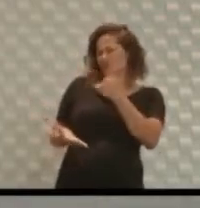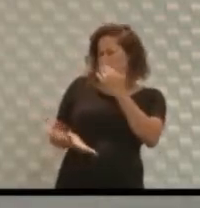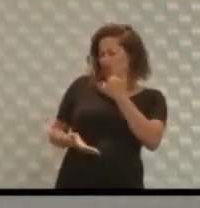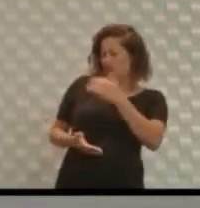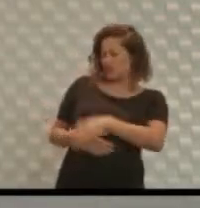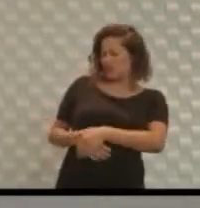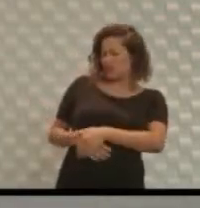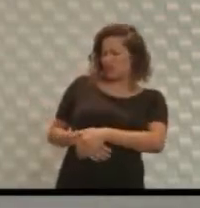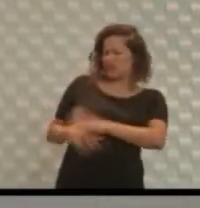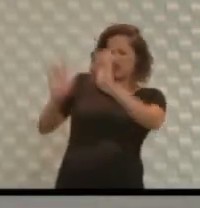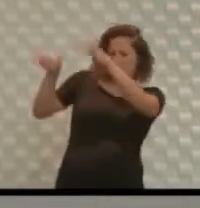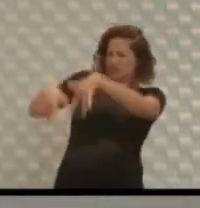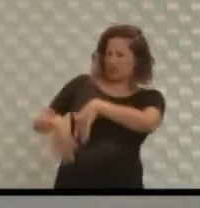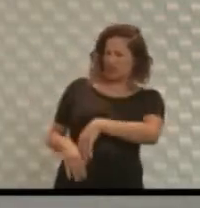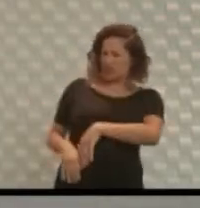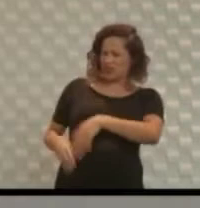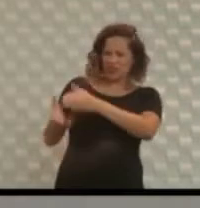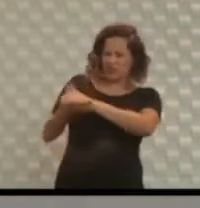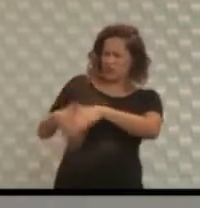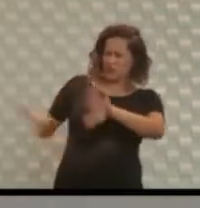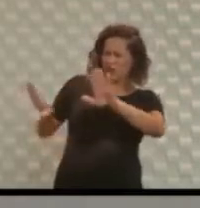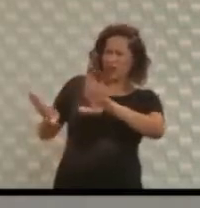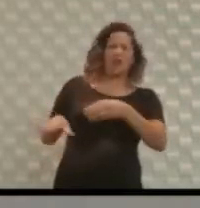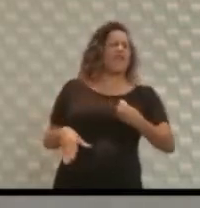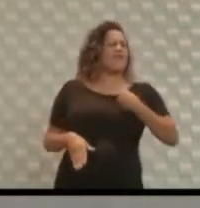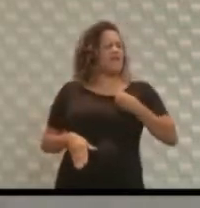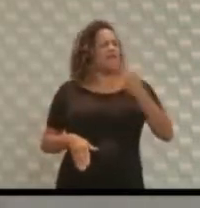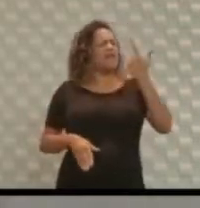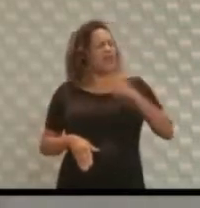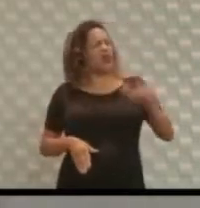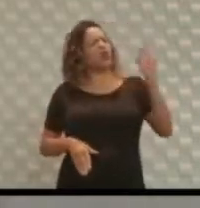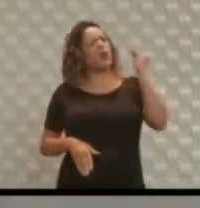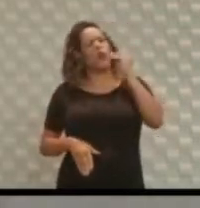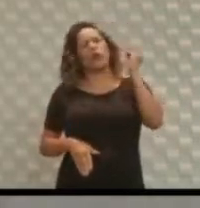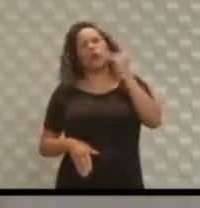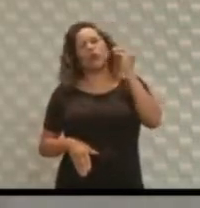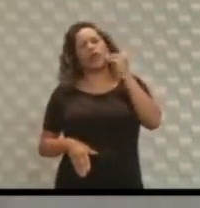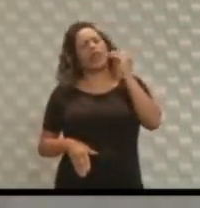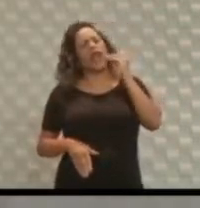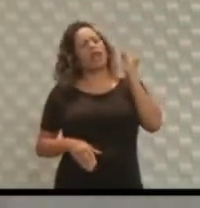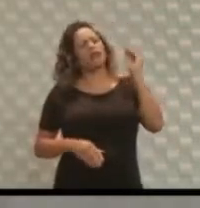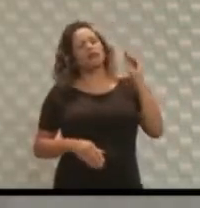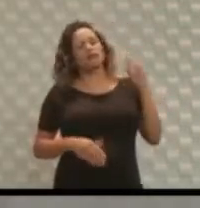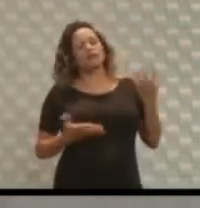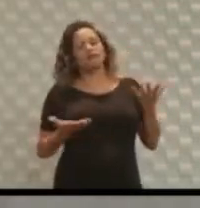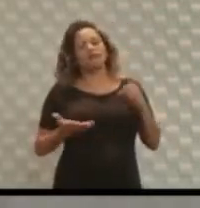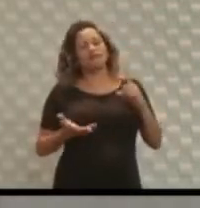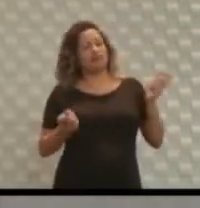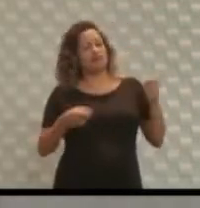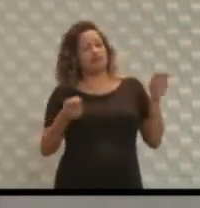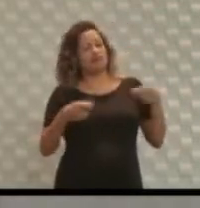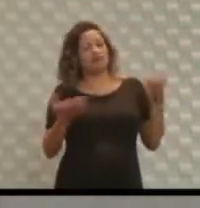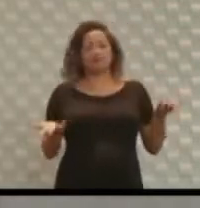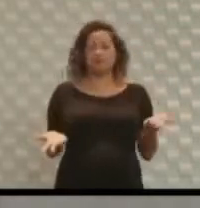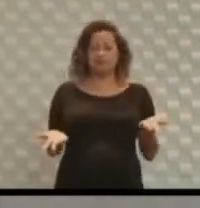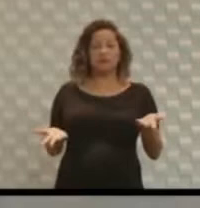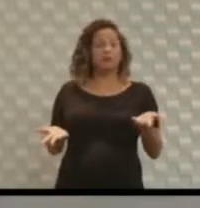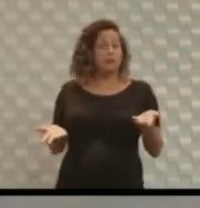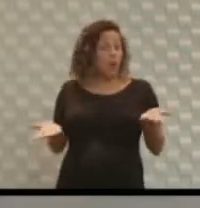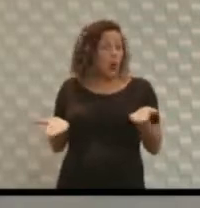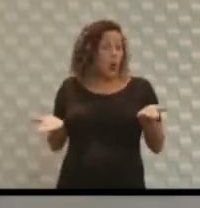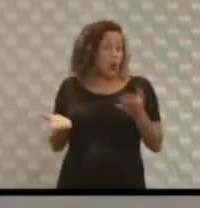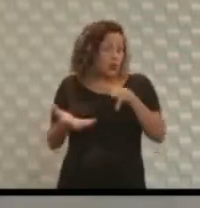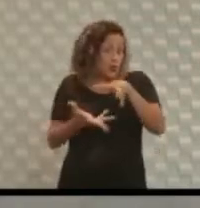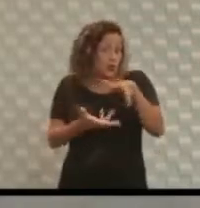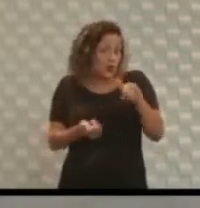para frente. A vida é boa, tem outras oportunidades. Então, essa é a mentalidade do mundo hoje.